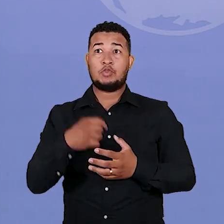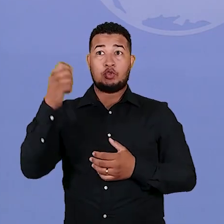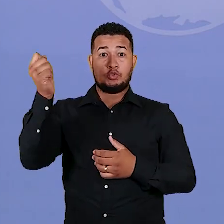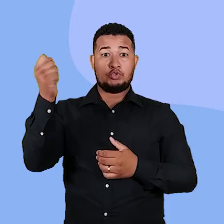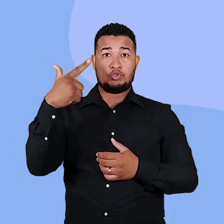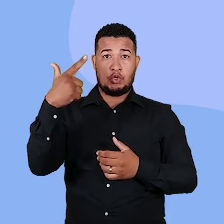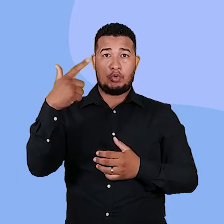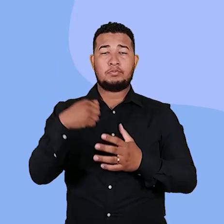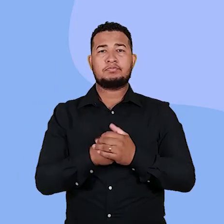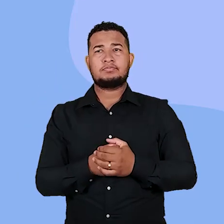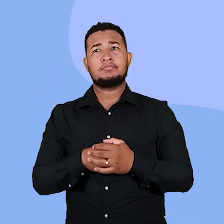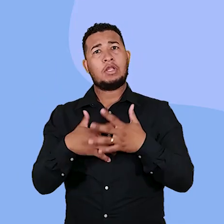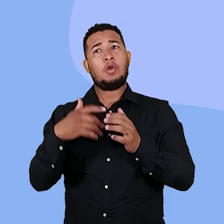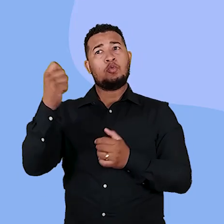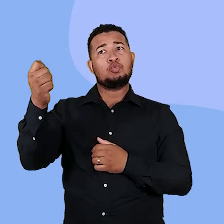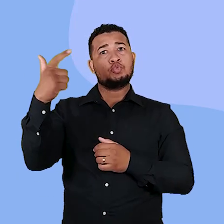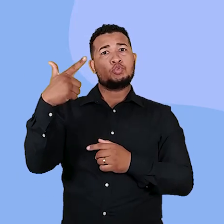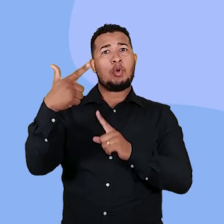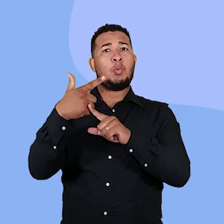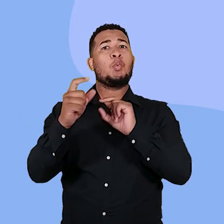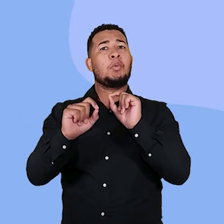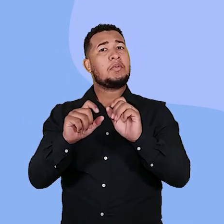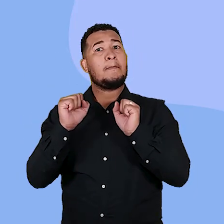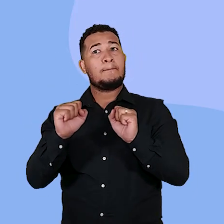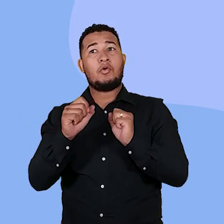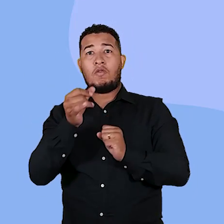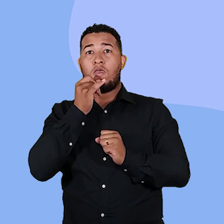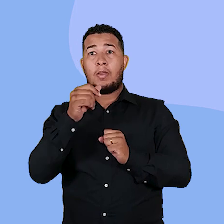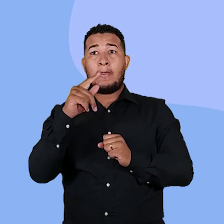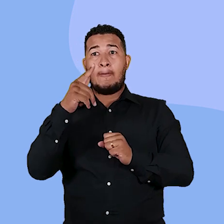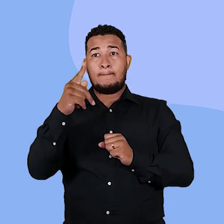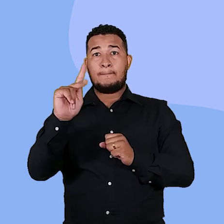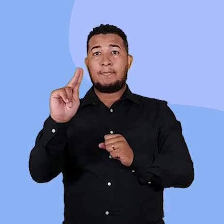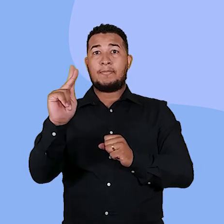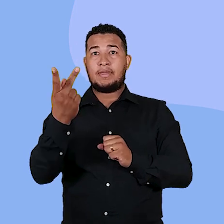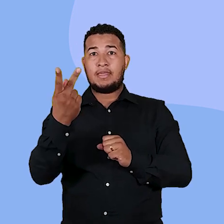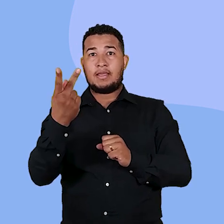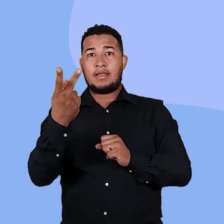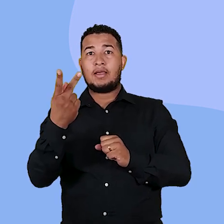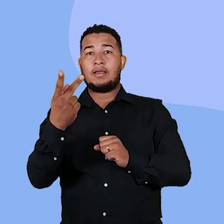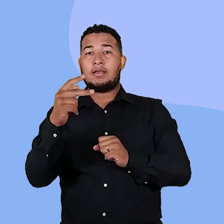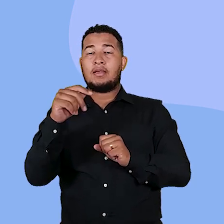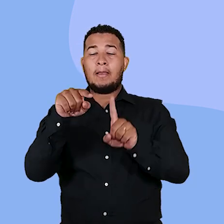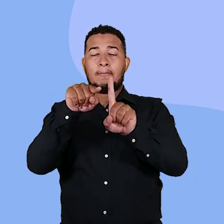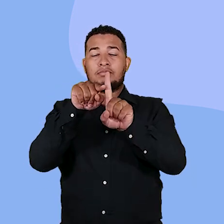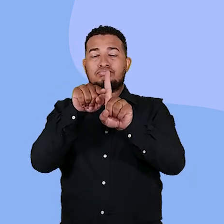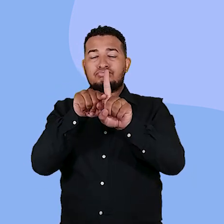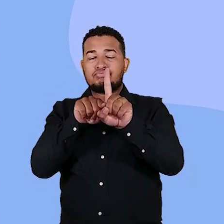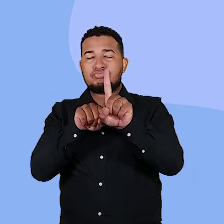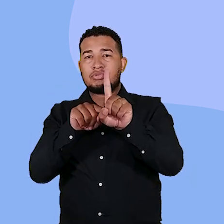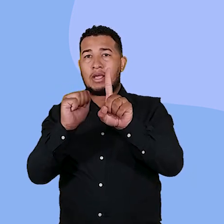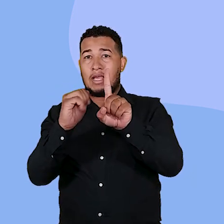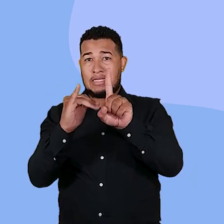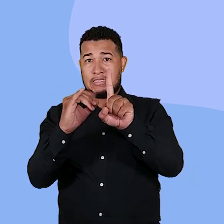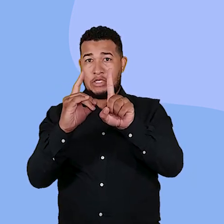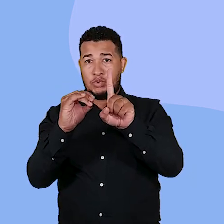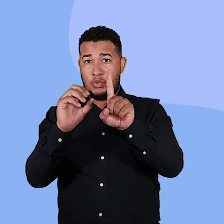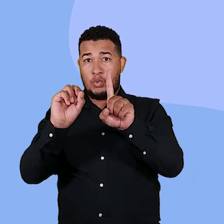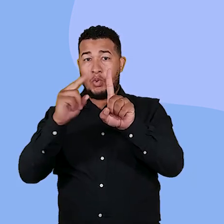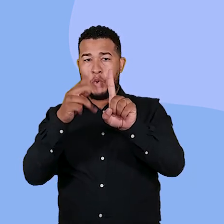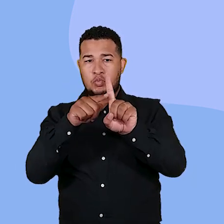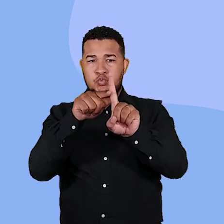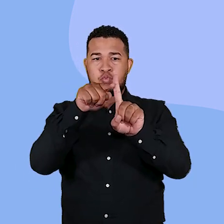Próximo tópico. Solo. O solo, ele pode ter pH ácido ou alcalino,